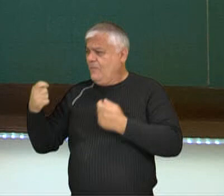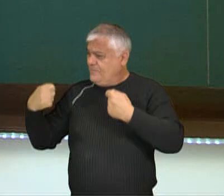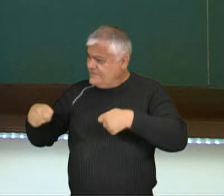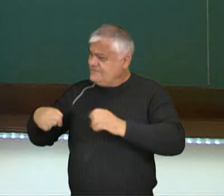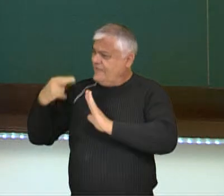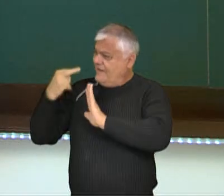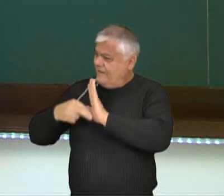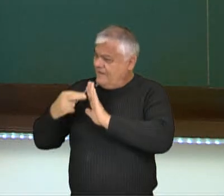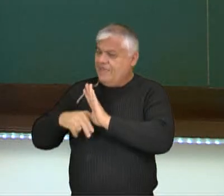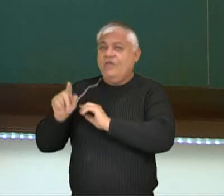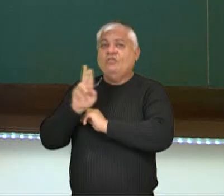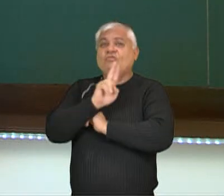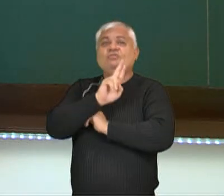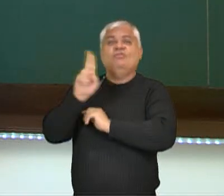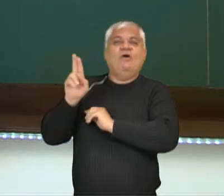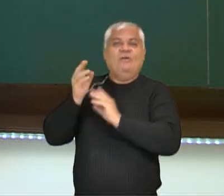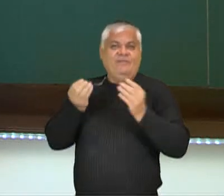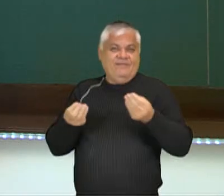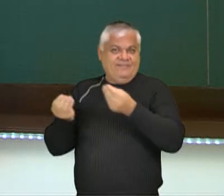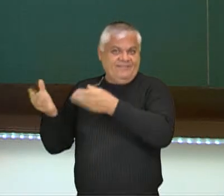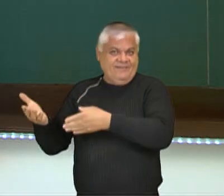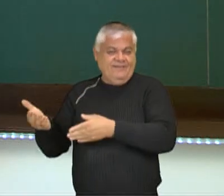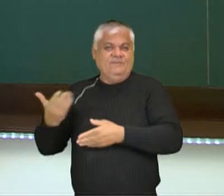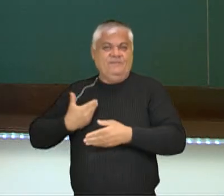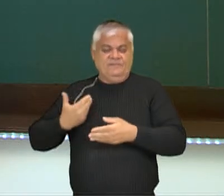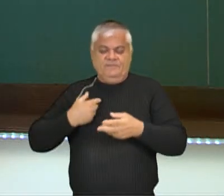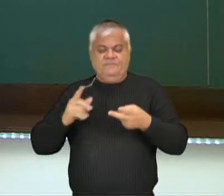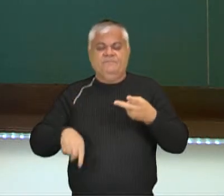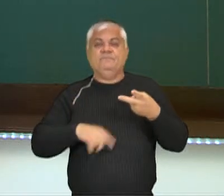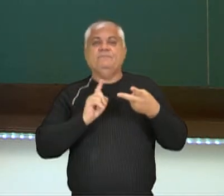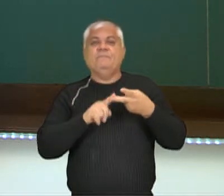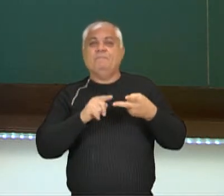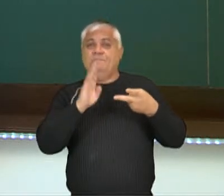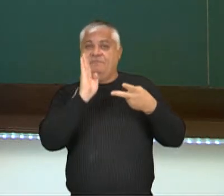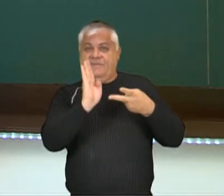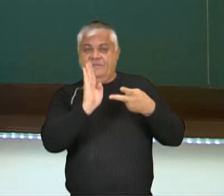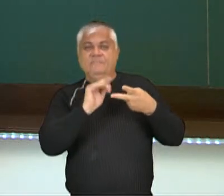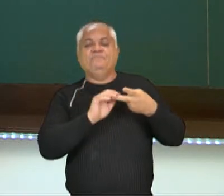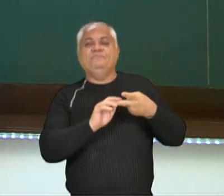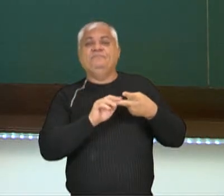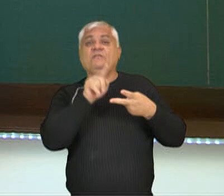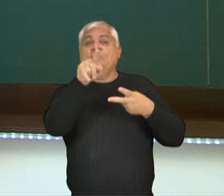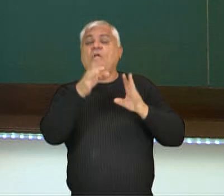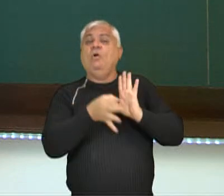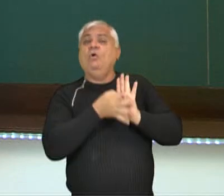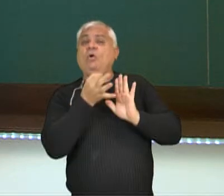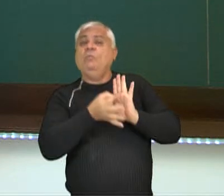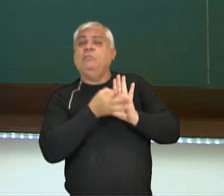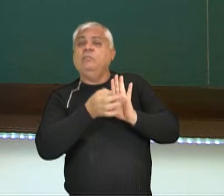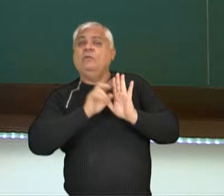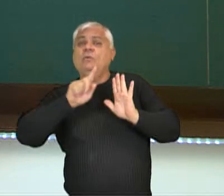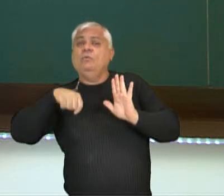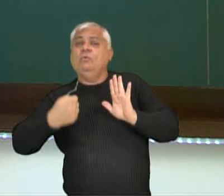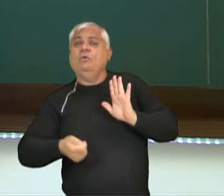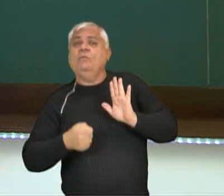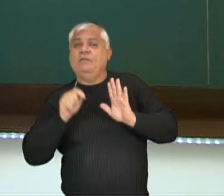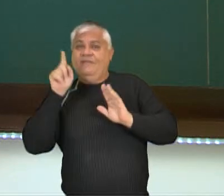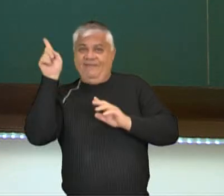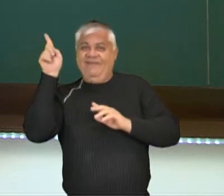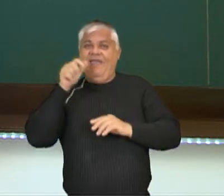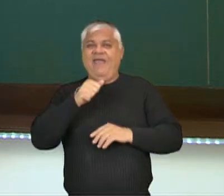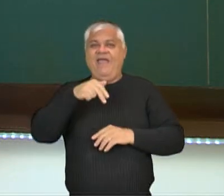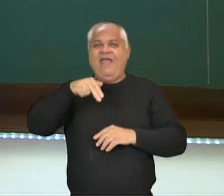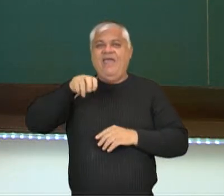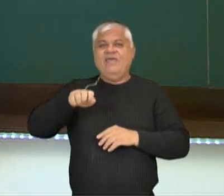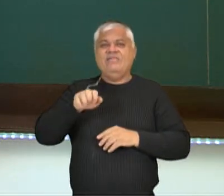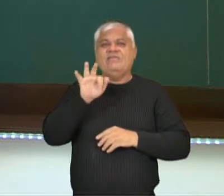dar a indicação de algum livro interessante. Letra B. A sua opinião sobre o livro de Anne Frank. Se você